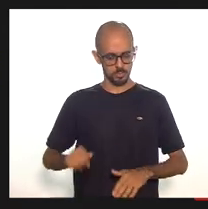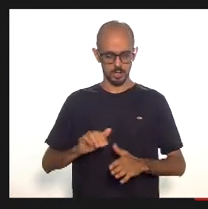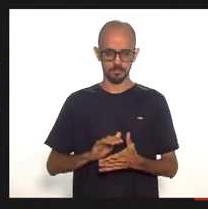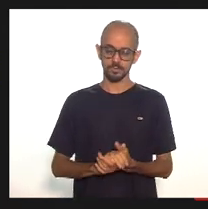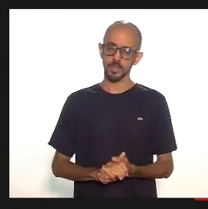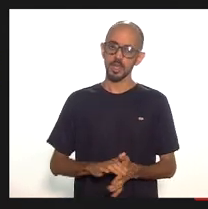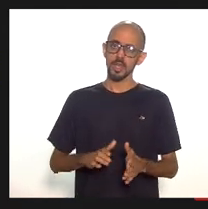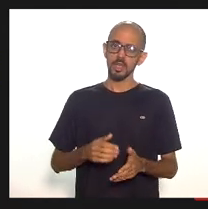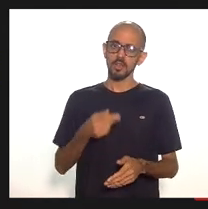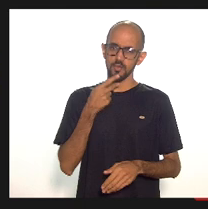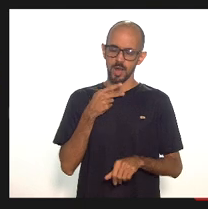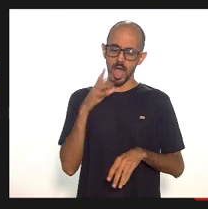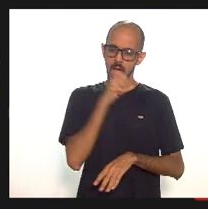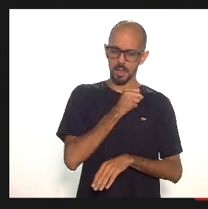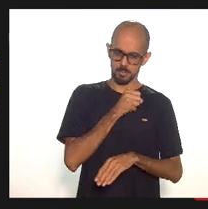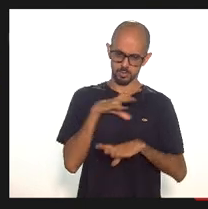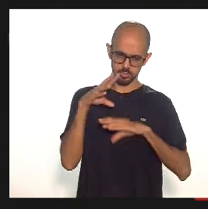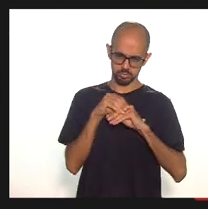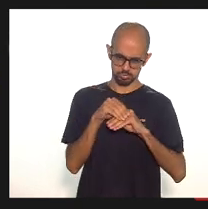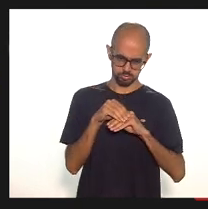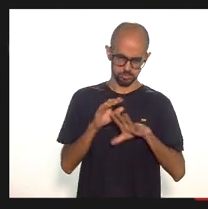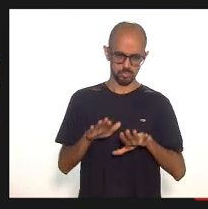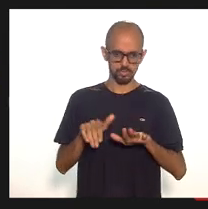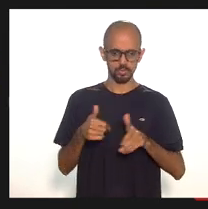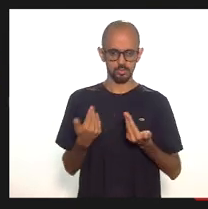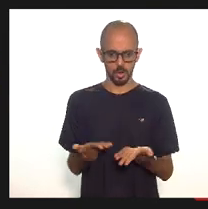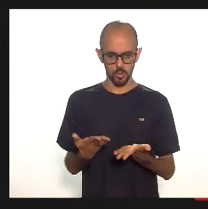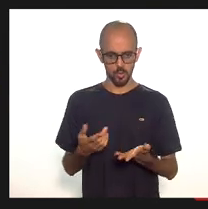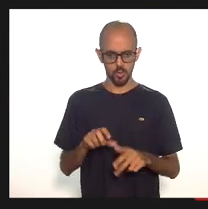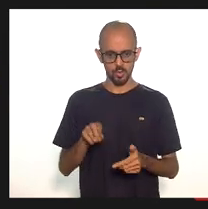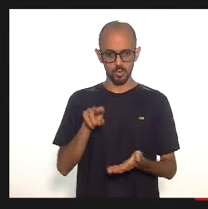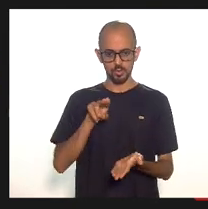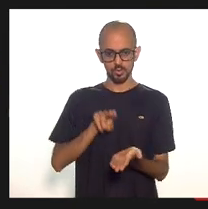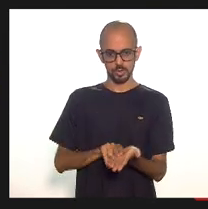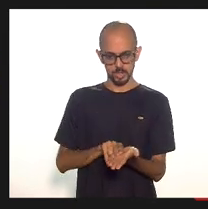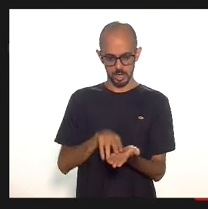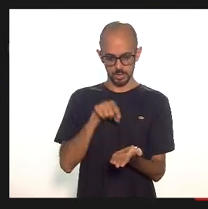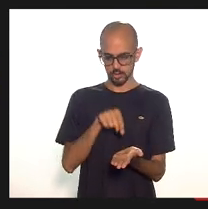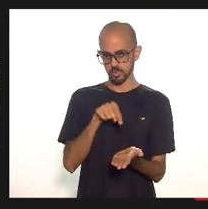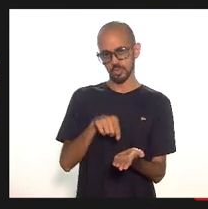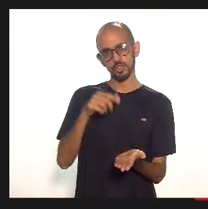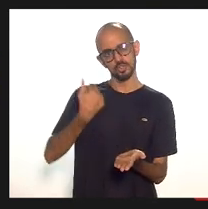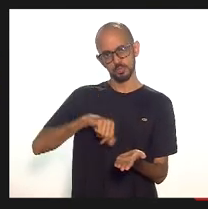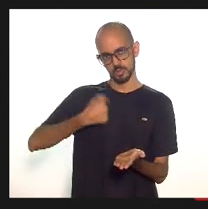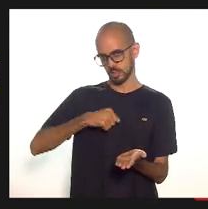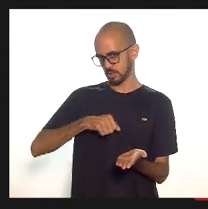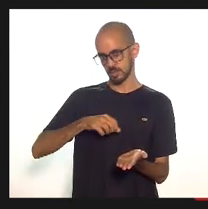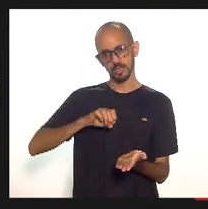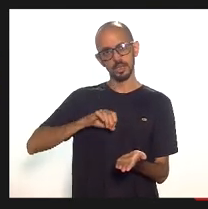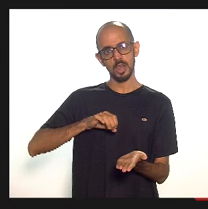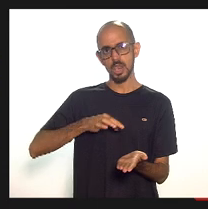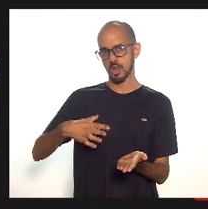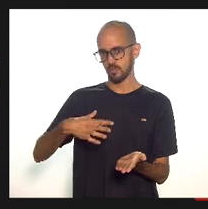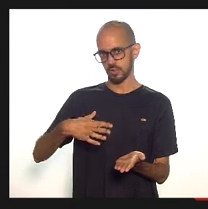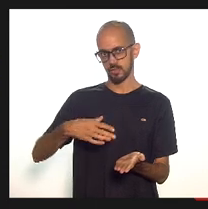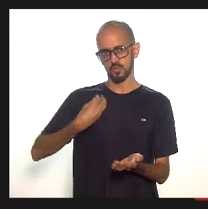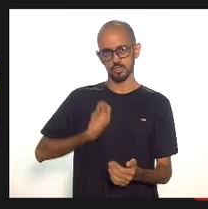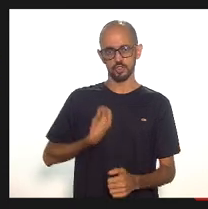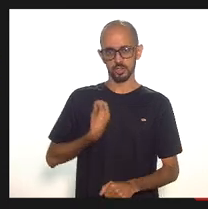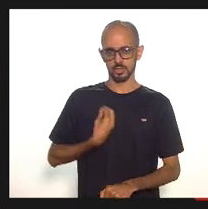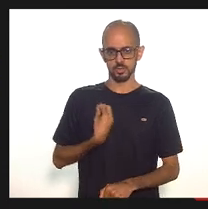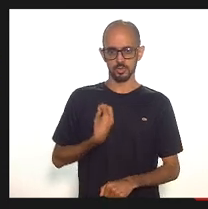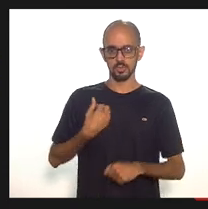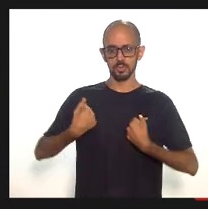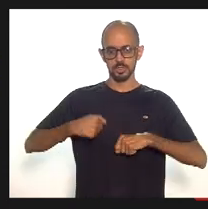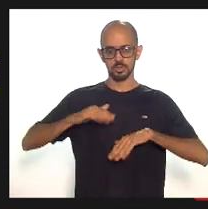Vou ser bem prática e rápida. Os leitos, precisamos dos leitos, sim. O leito é aberto, nós vamos precisar desses profissionais